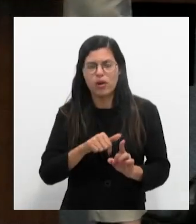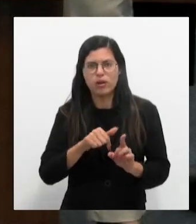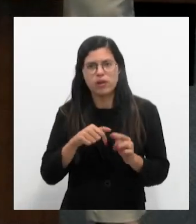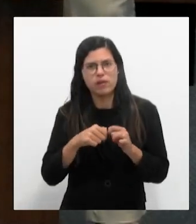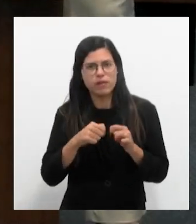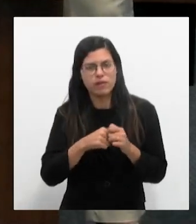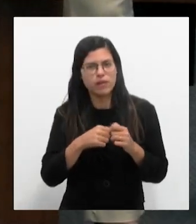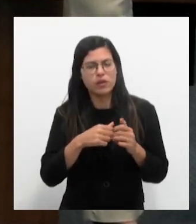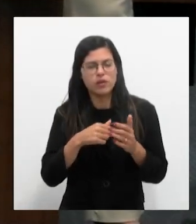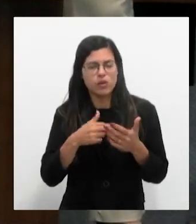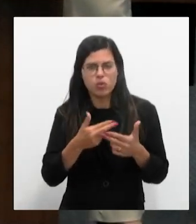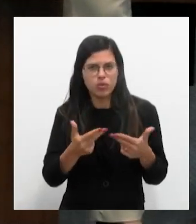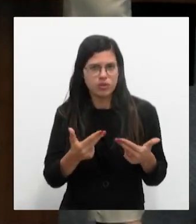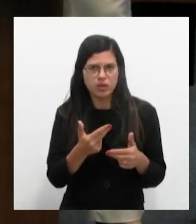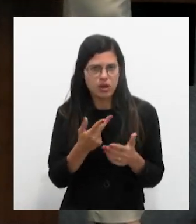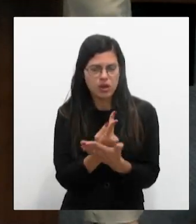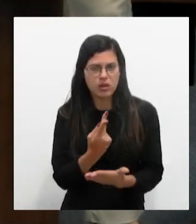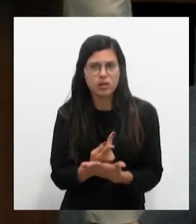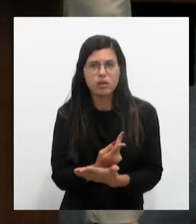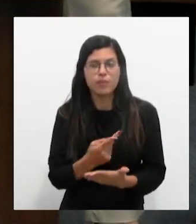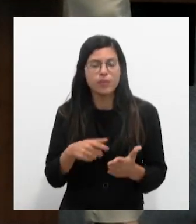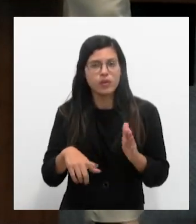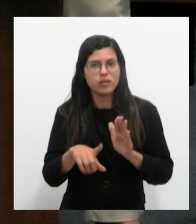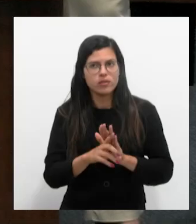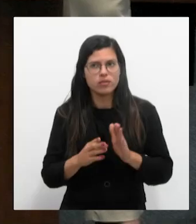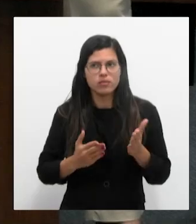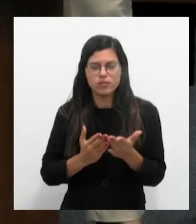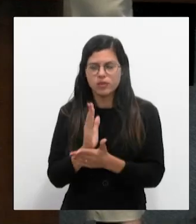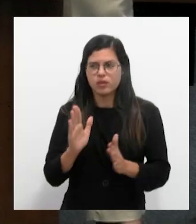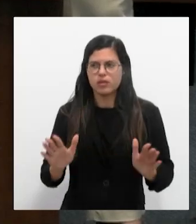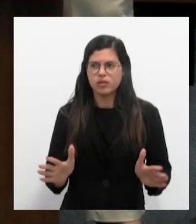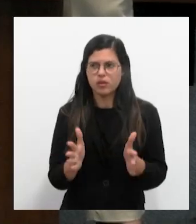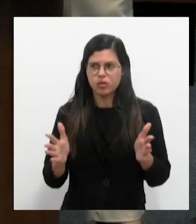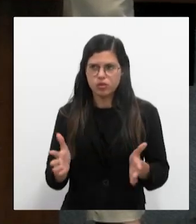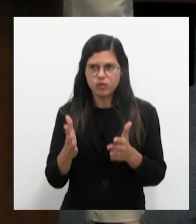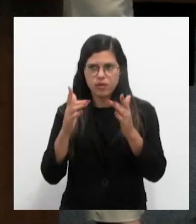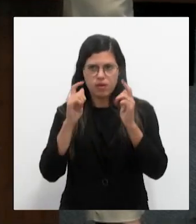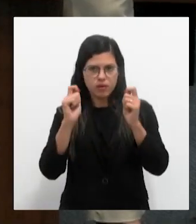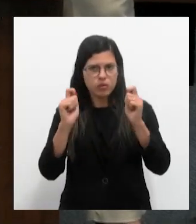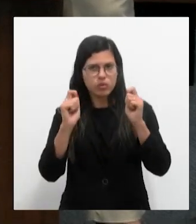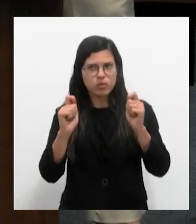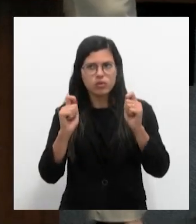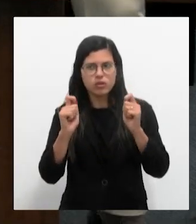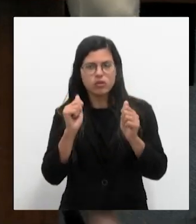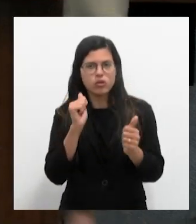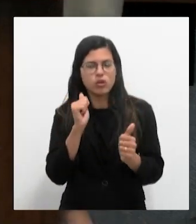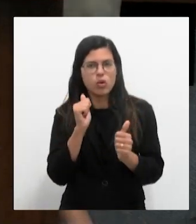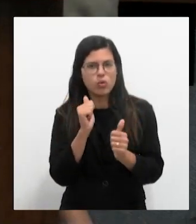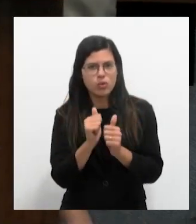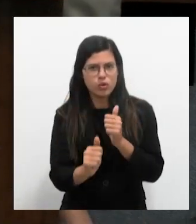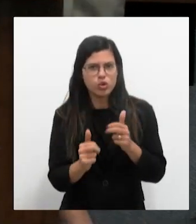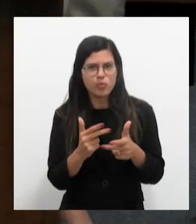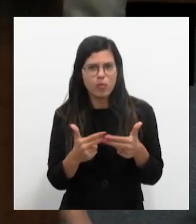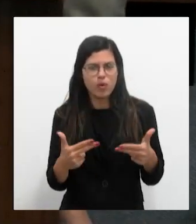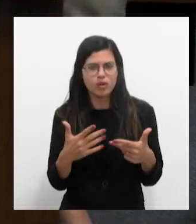nessa lei que nós aprovamos, incentivava as torcidas, o esporte saudável,